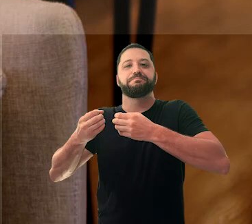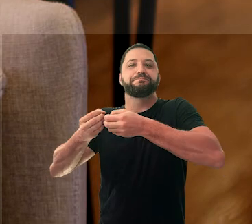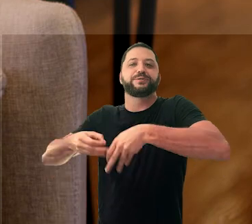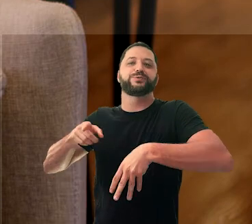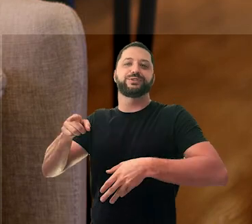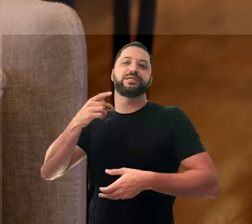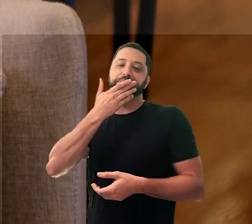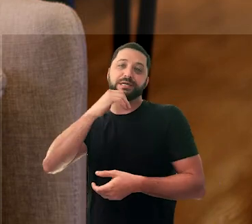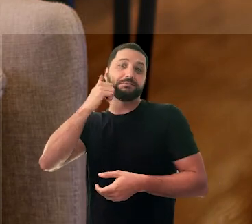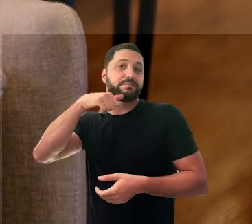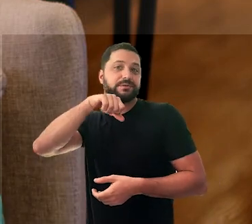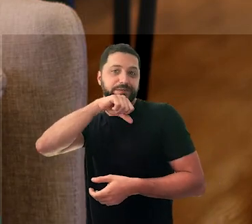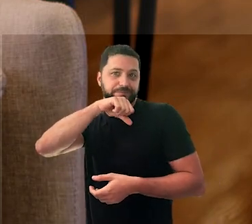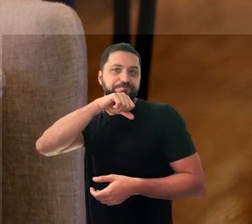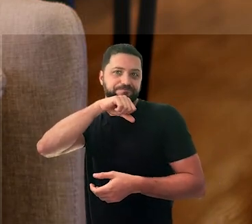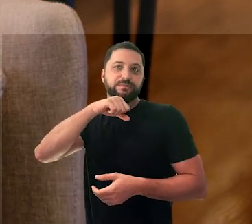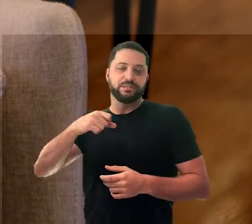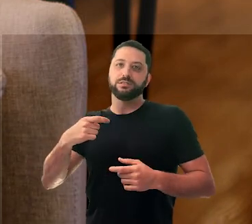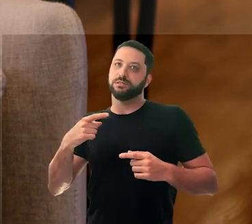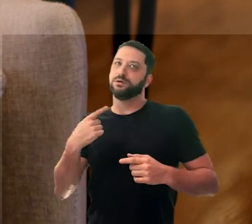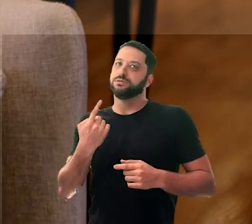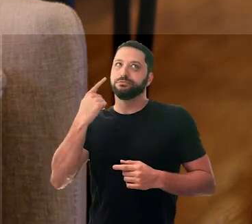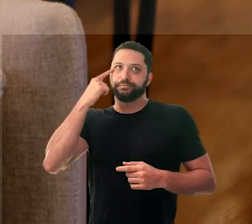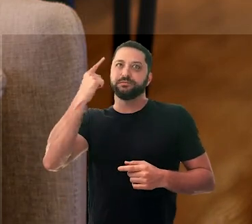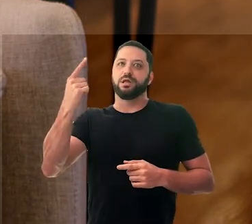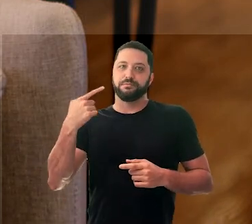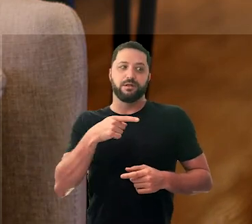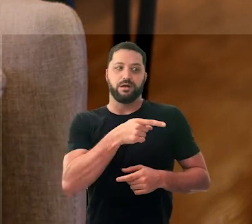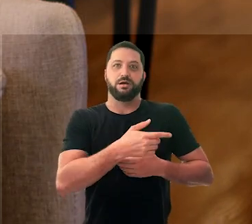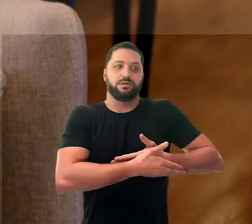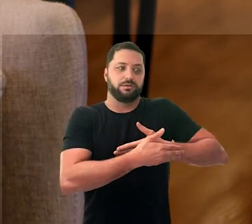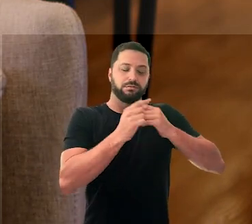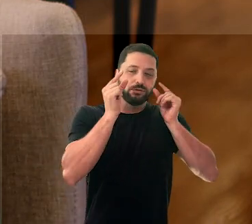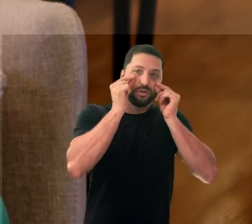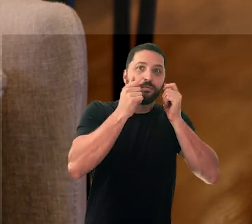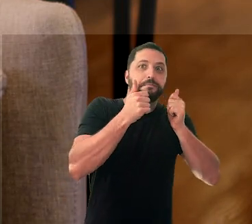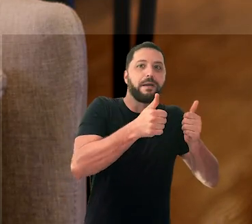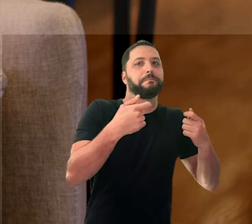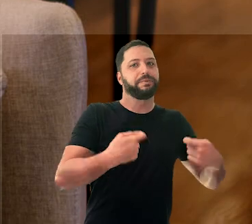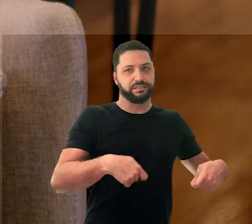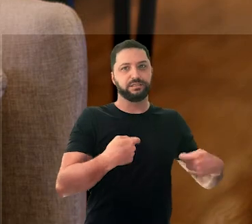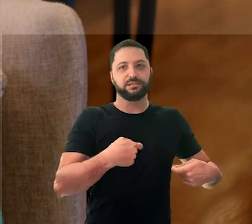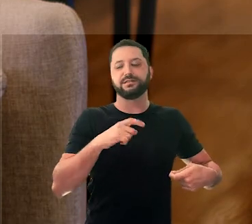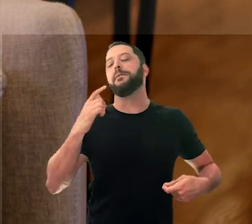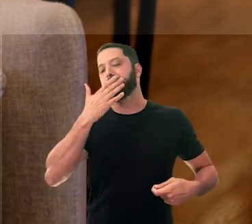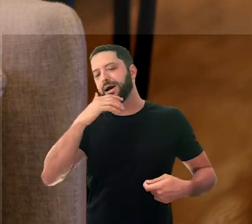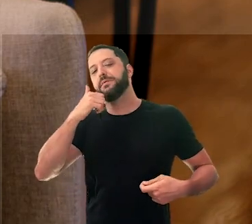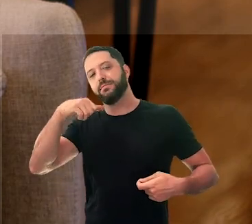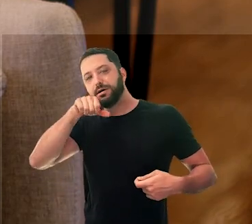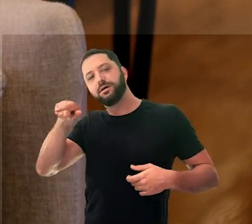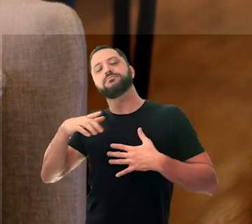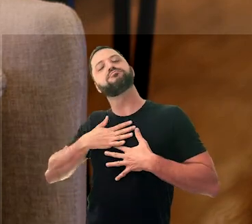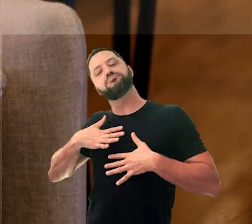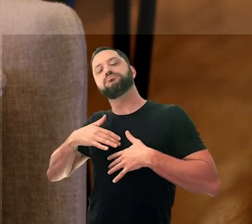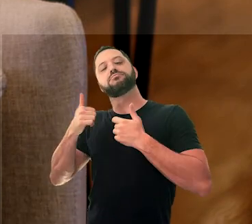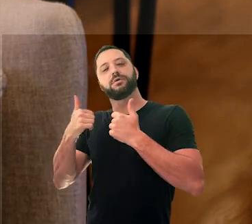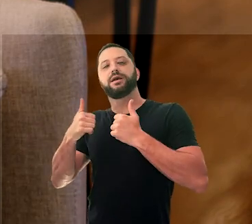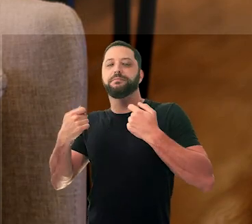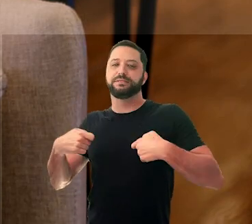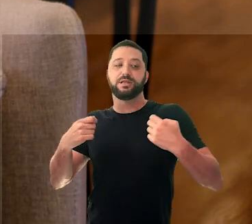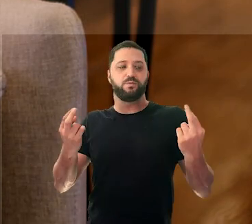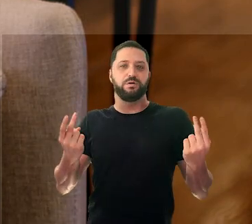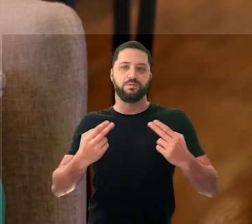muito importante a gente lembrar que não tem como a gente pensar em saúde sem pensar em sono. E aí quando a gente fala de saúde, é saúde